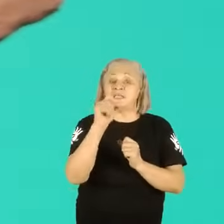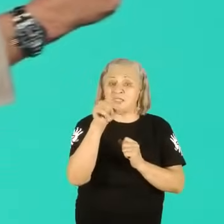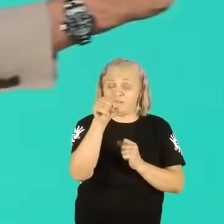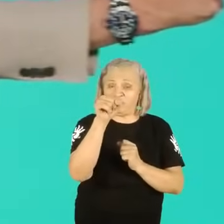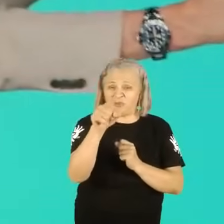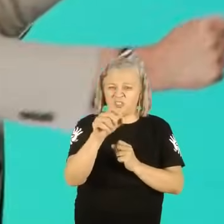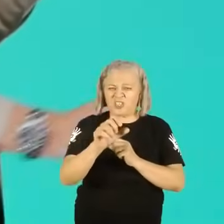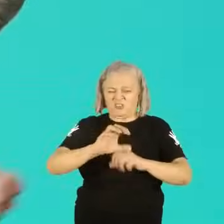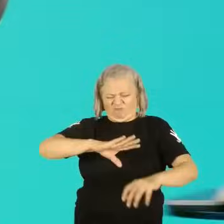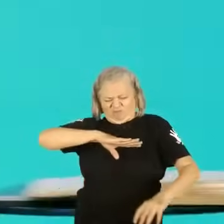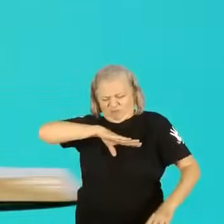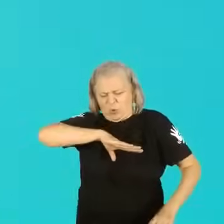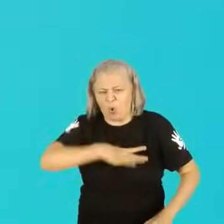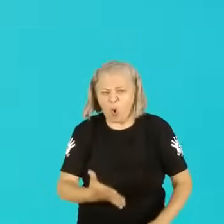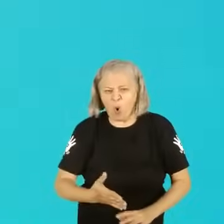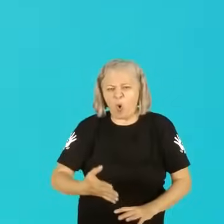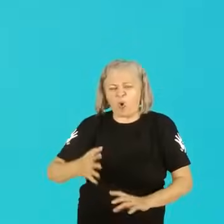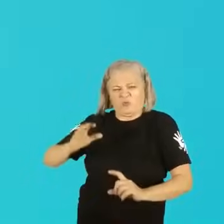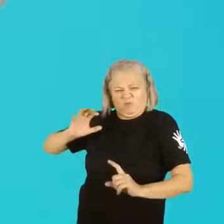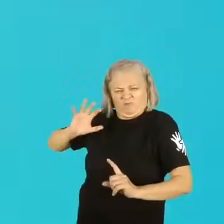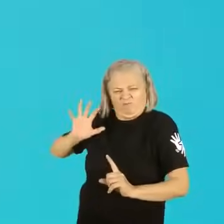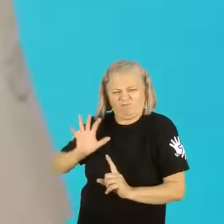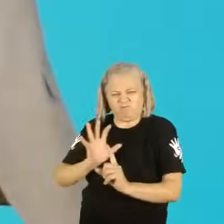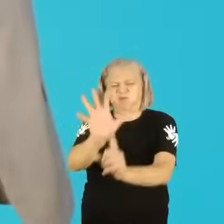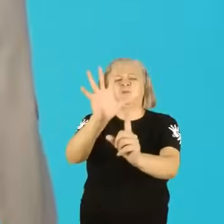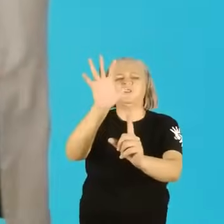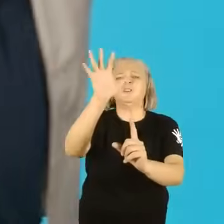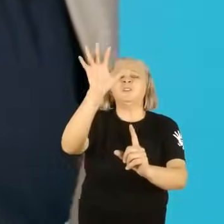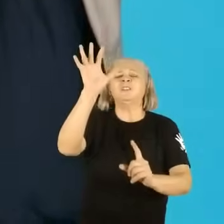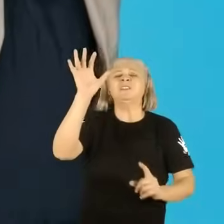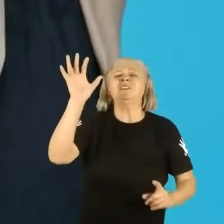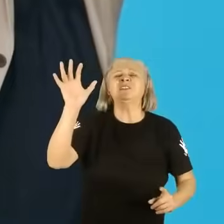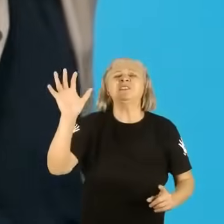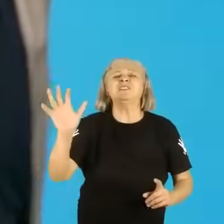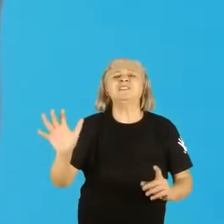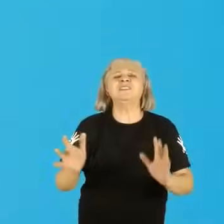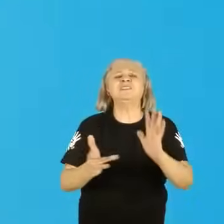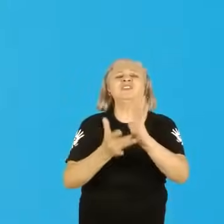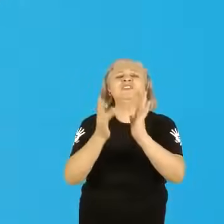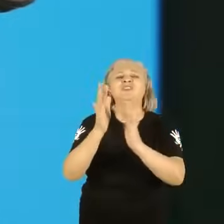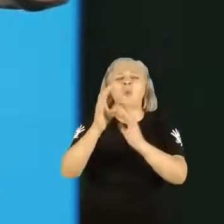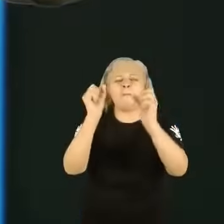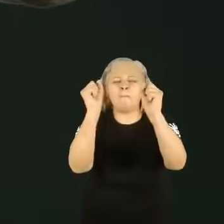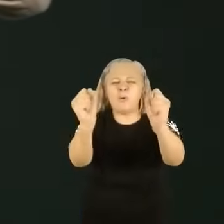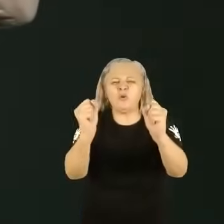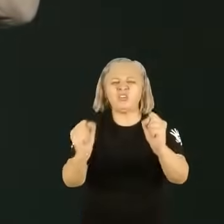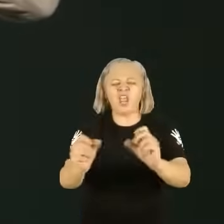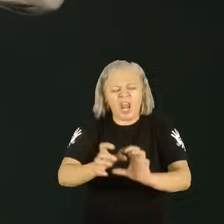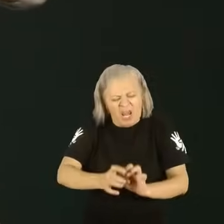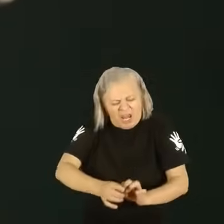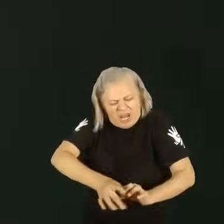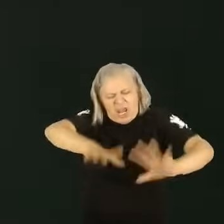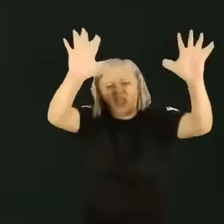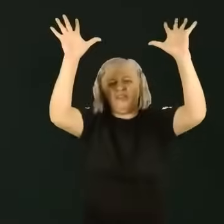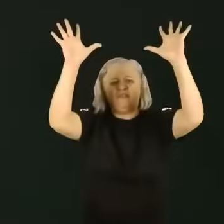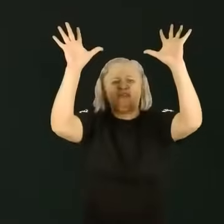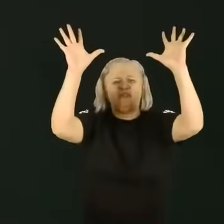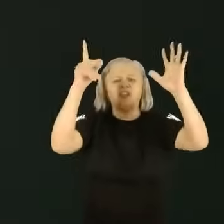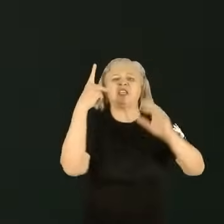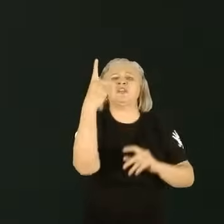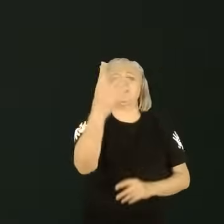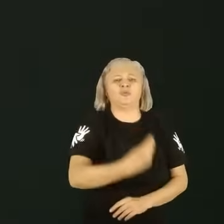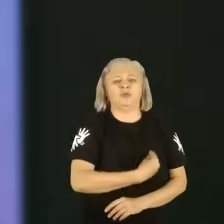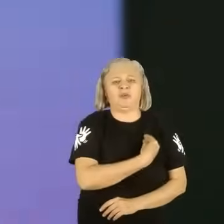se esforça para romper a multidão, poder de Deus é liberado sobre a sua vida. E eu estou aqui hoje